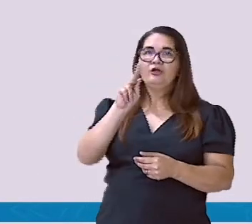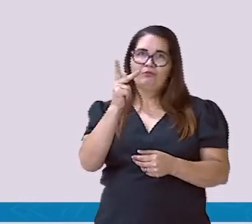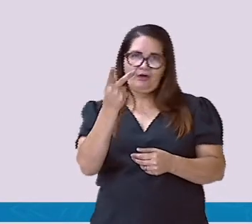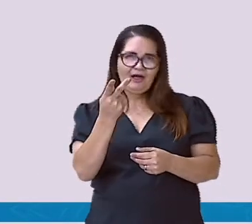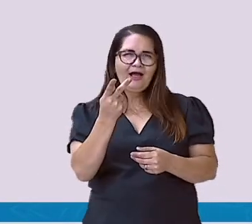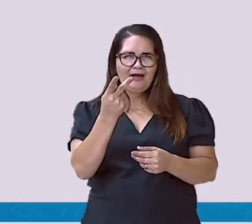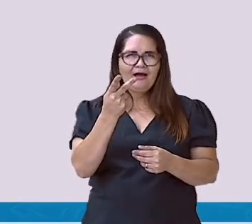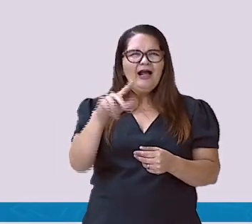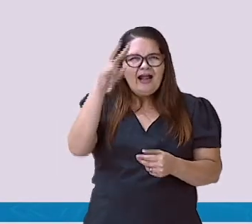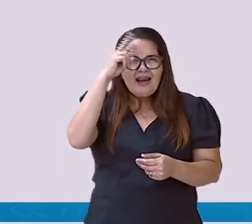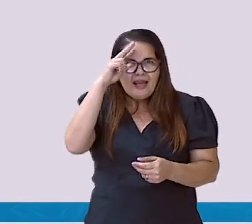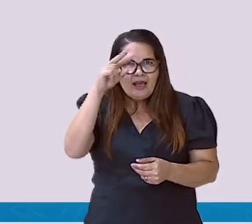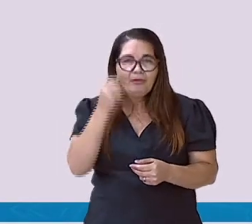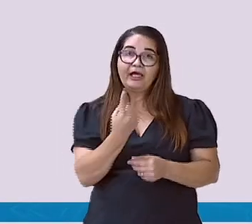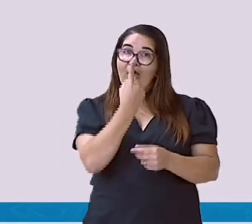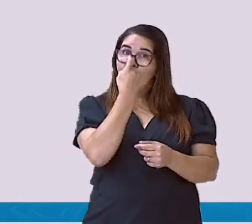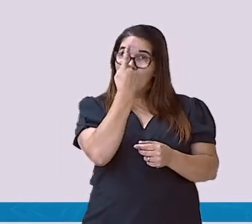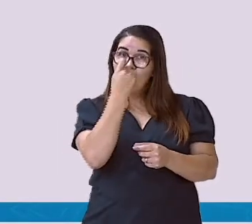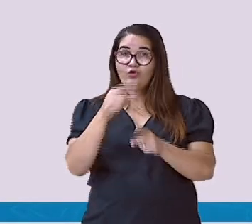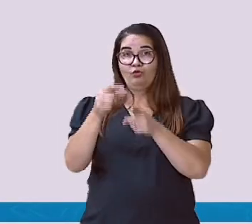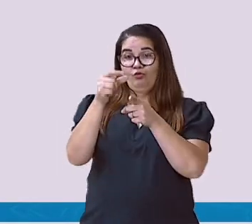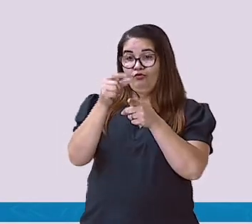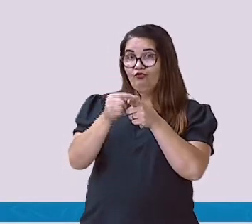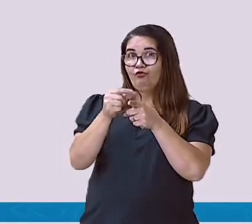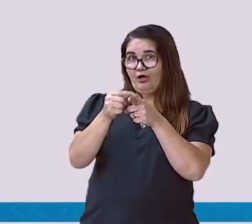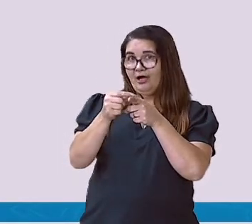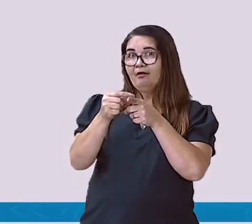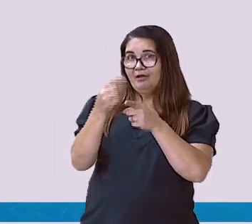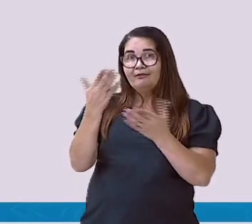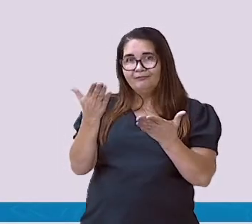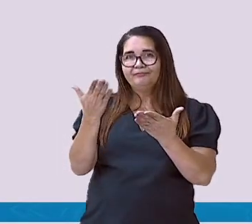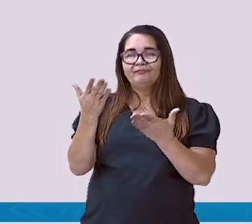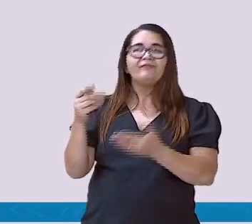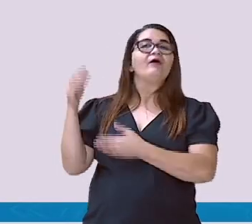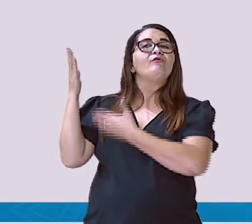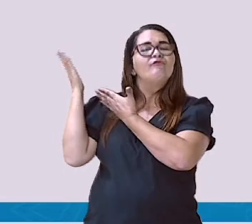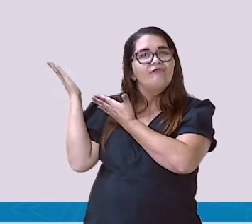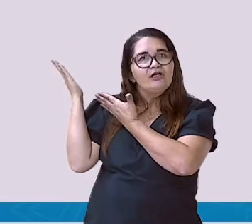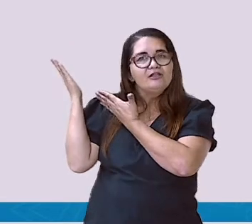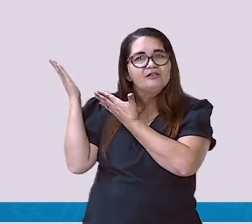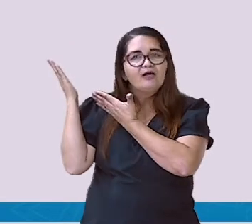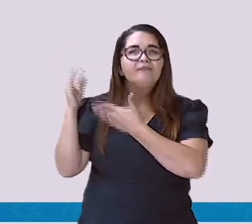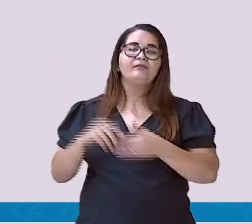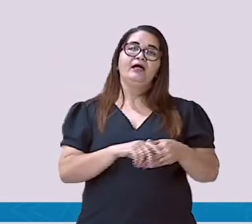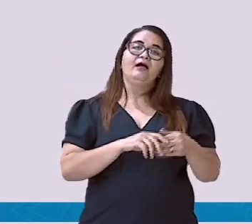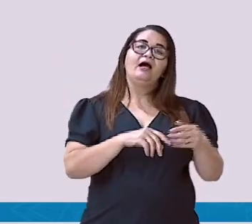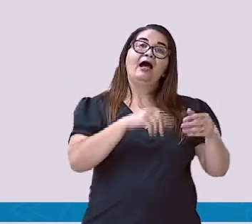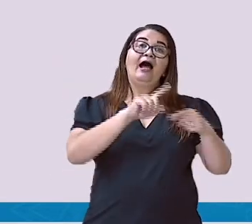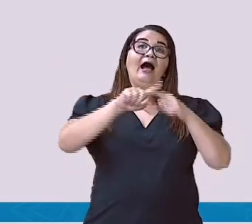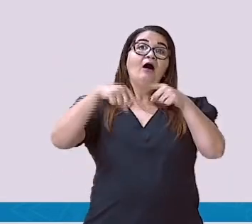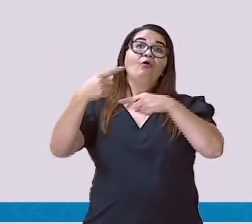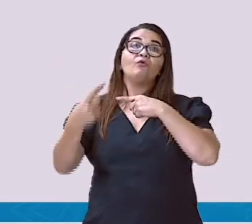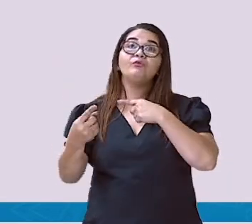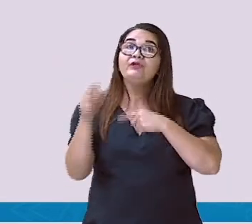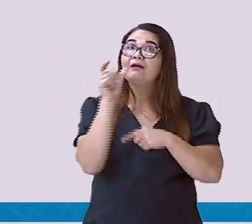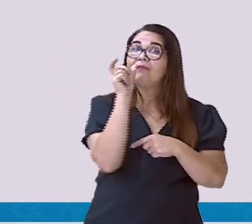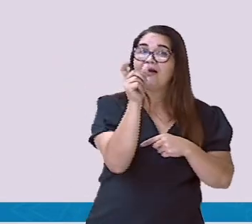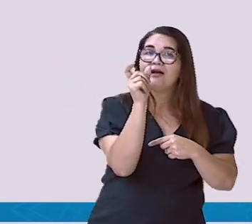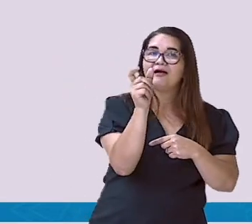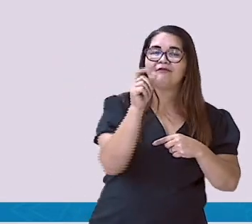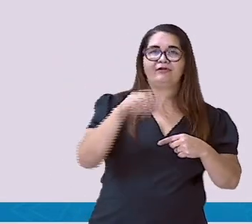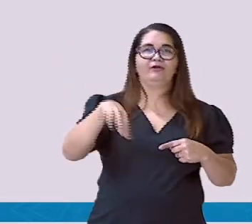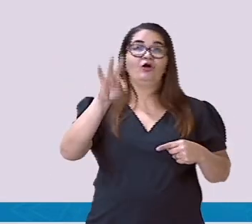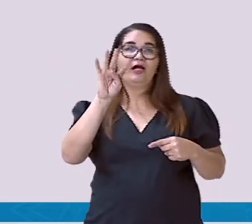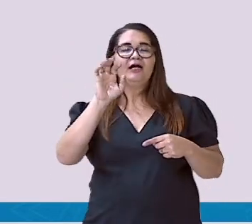é isso? A palavra telhado, telhado. Aqui eu